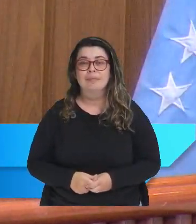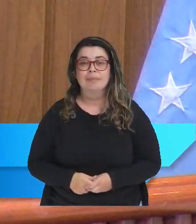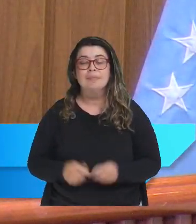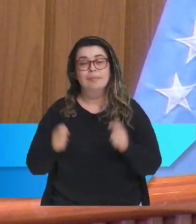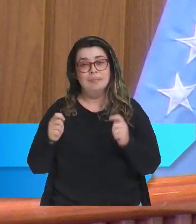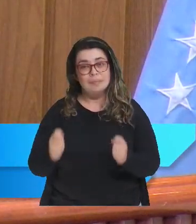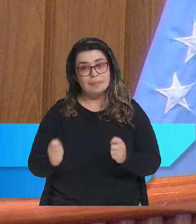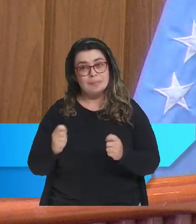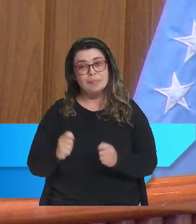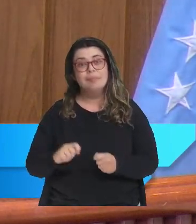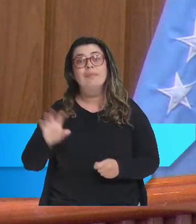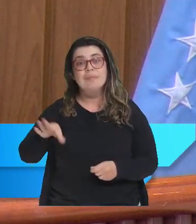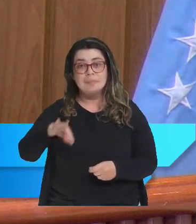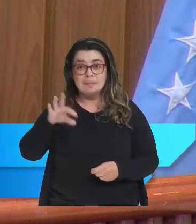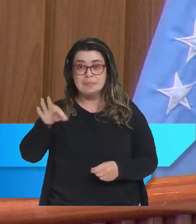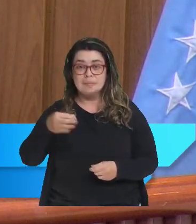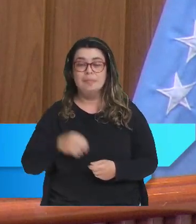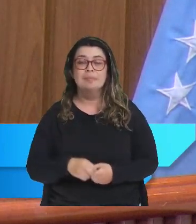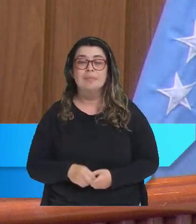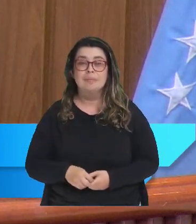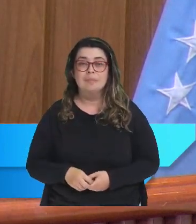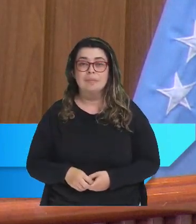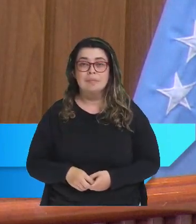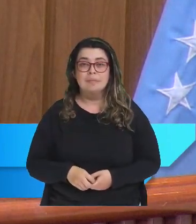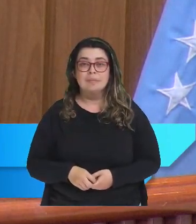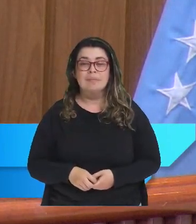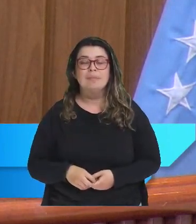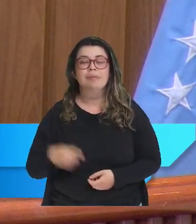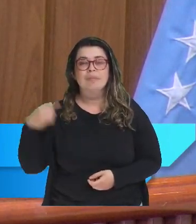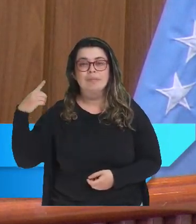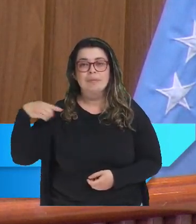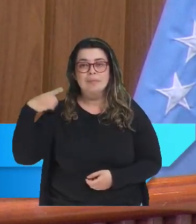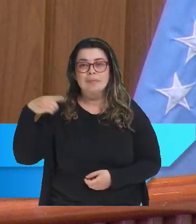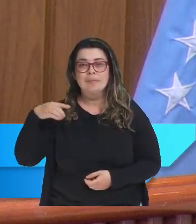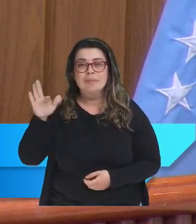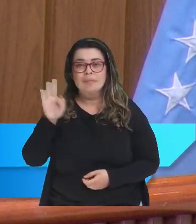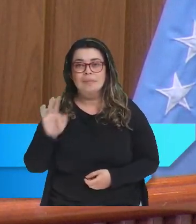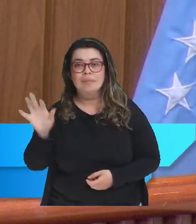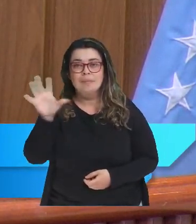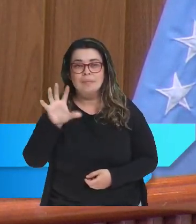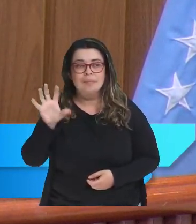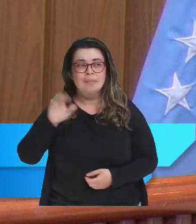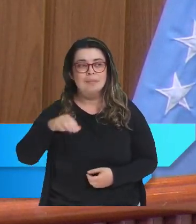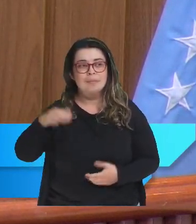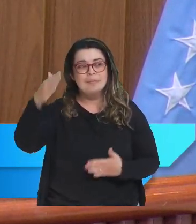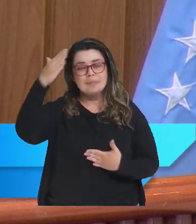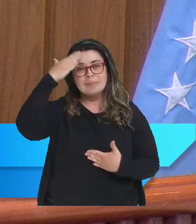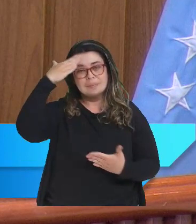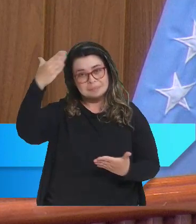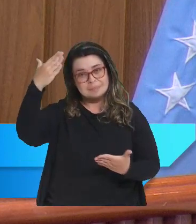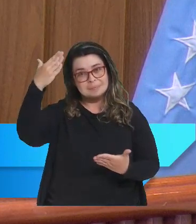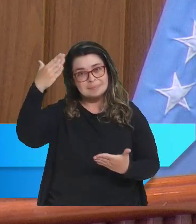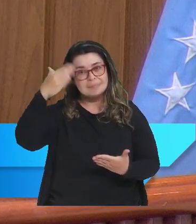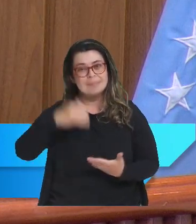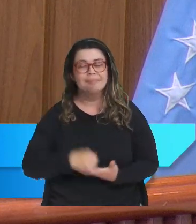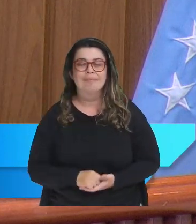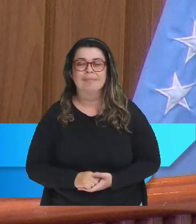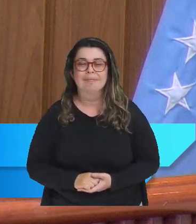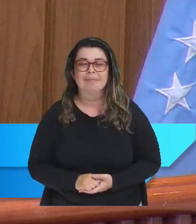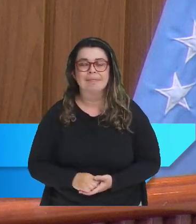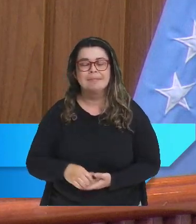de eleger o seu deputado federal. Eu quero agradecer toda a